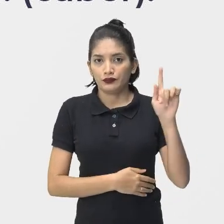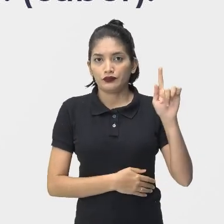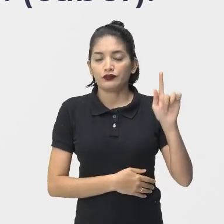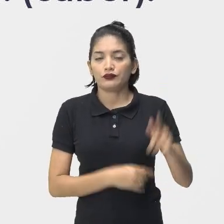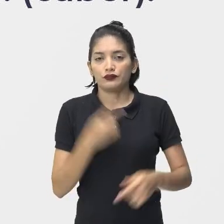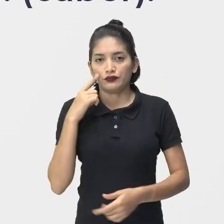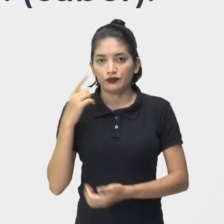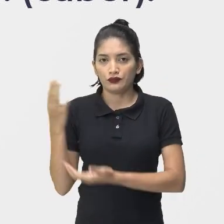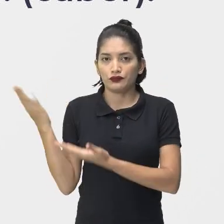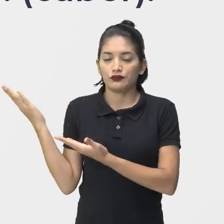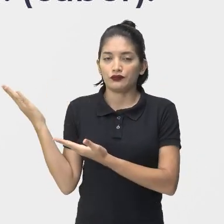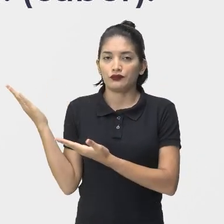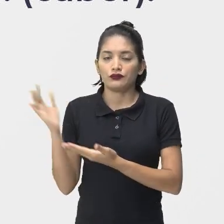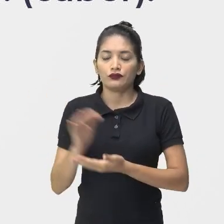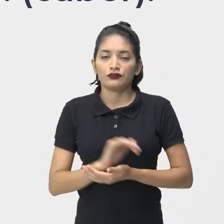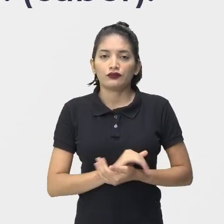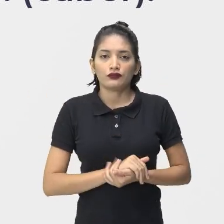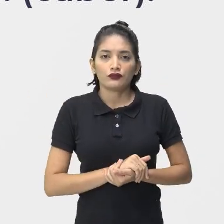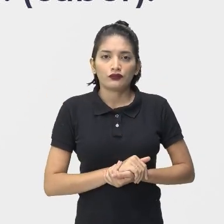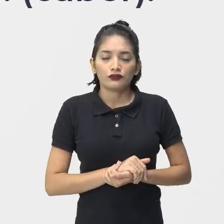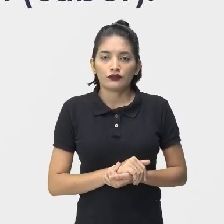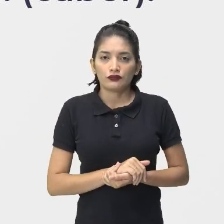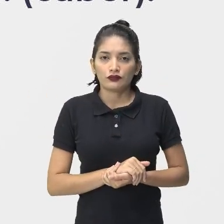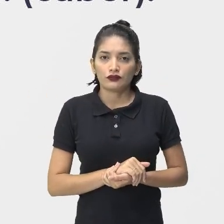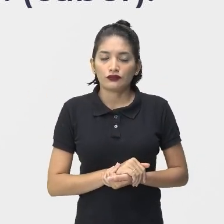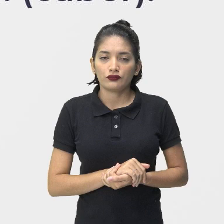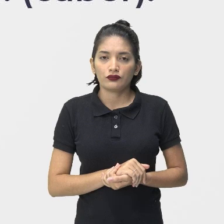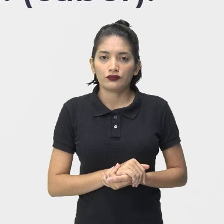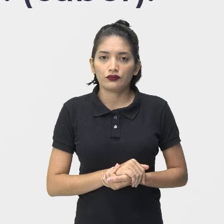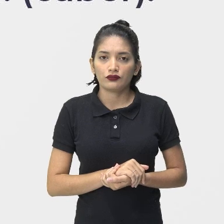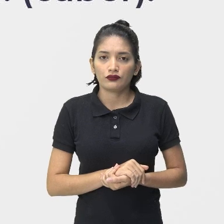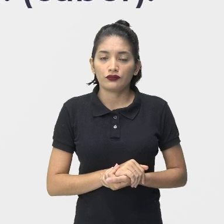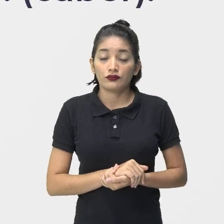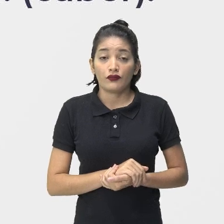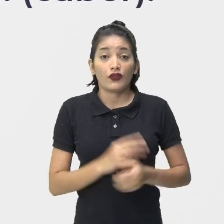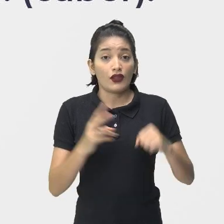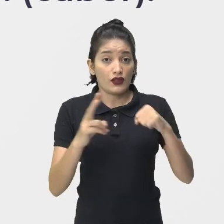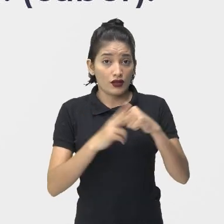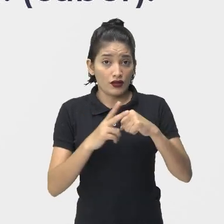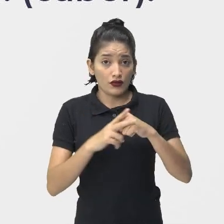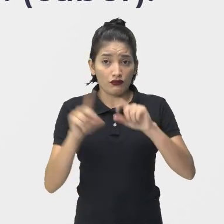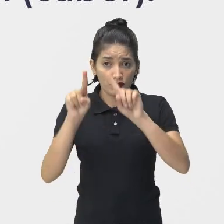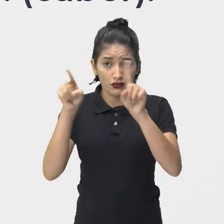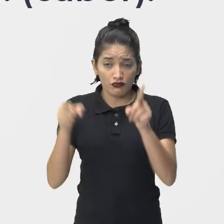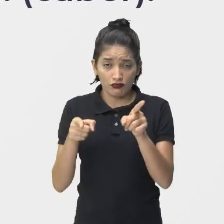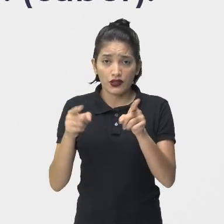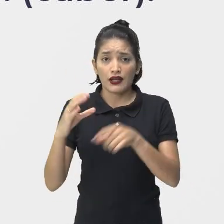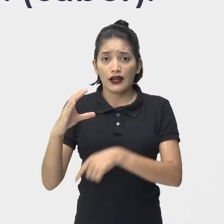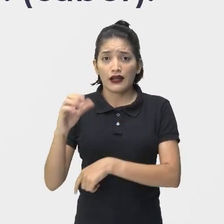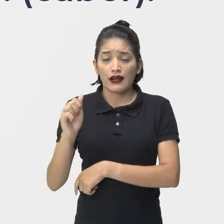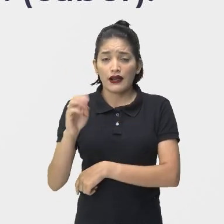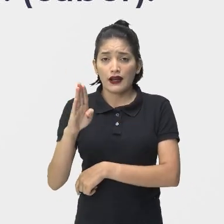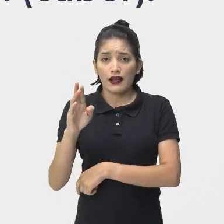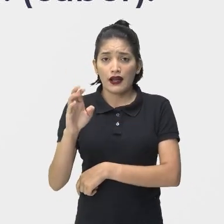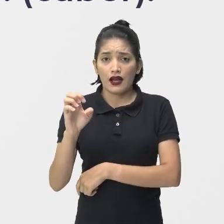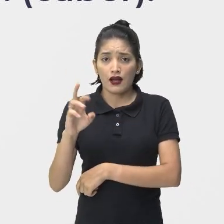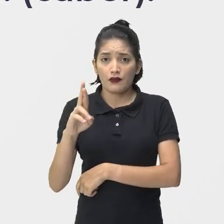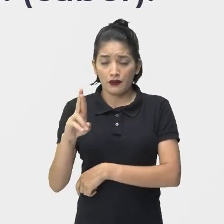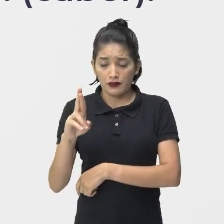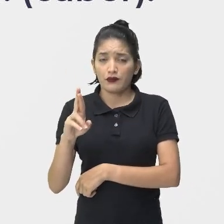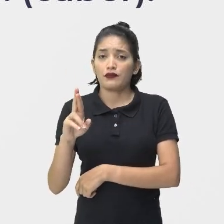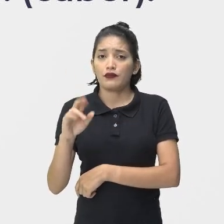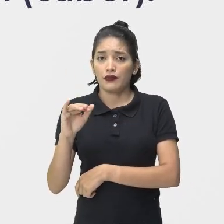se cabrão las roupas em el armário. Tem o verbo caber, lembre-se que o verbo caber é um verbo